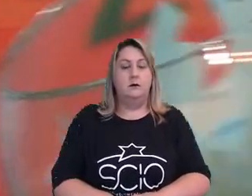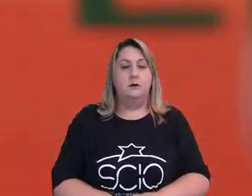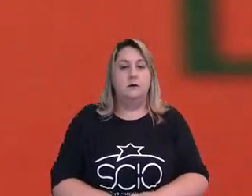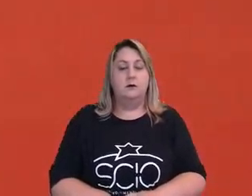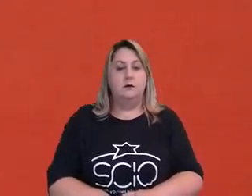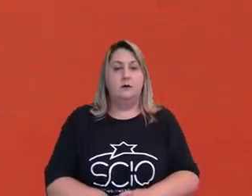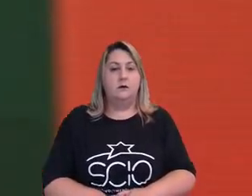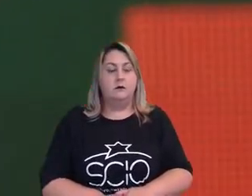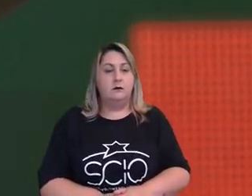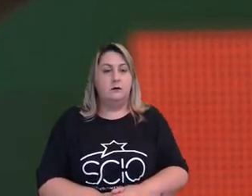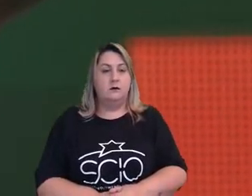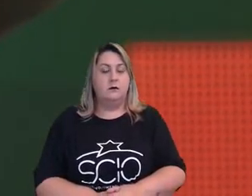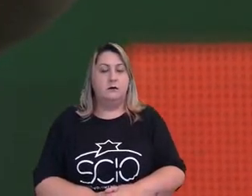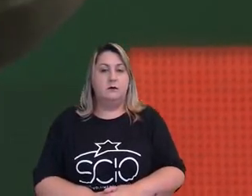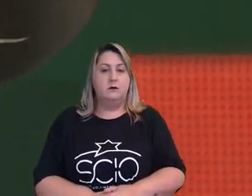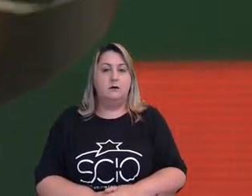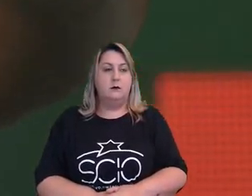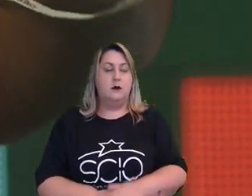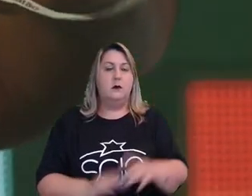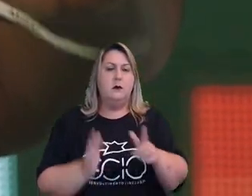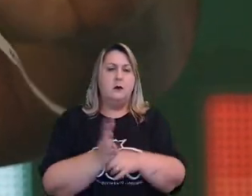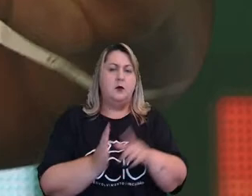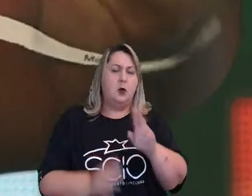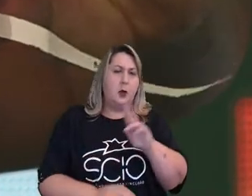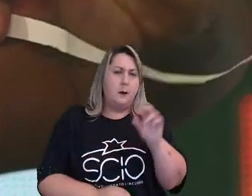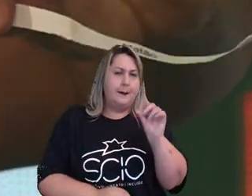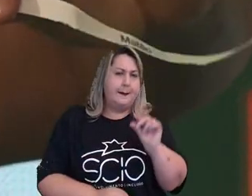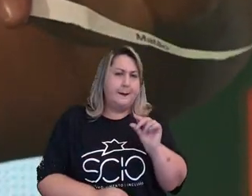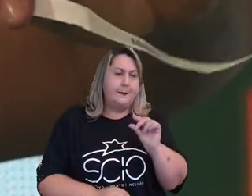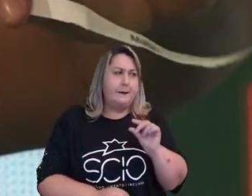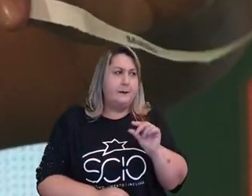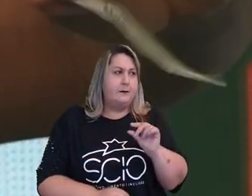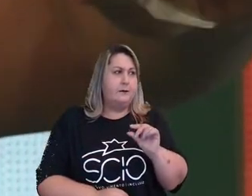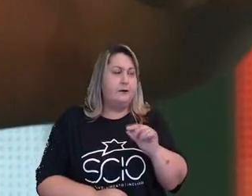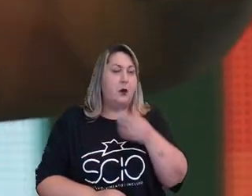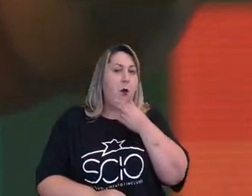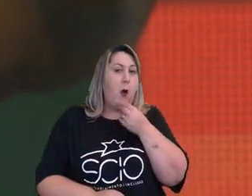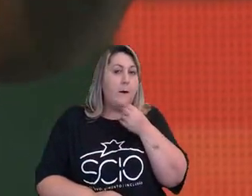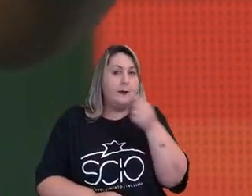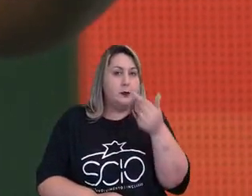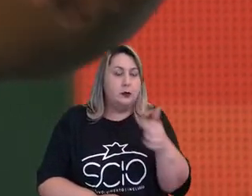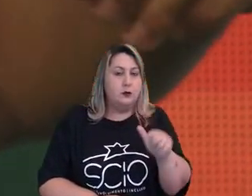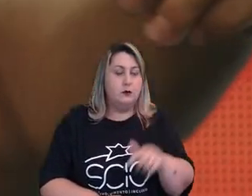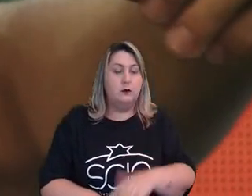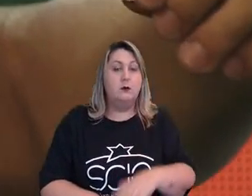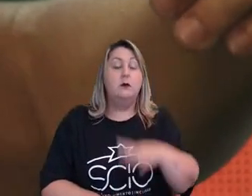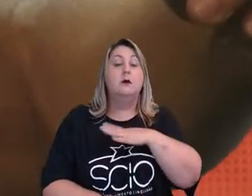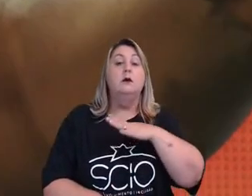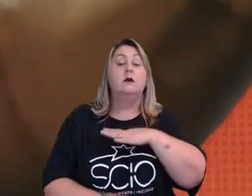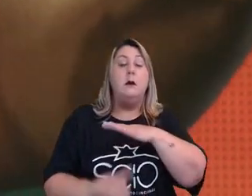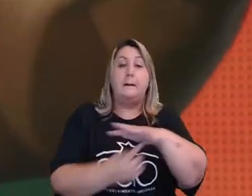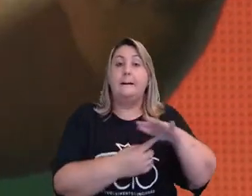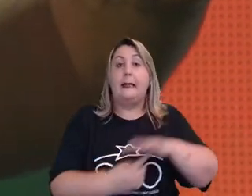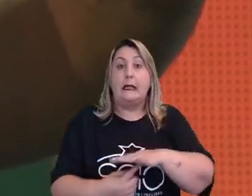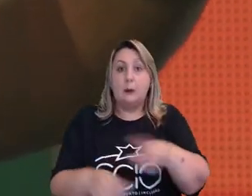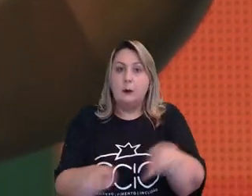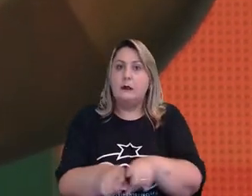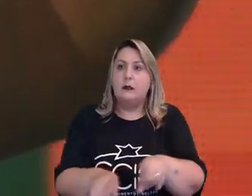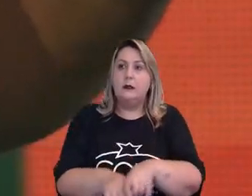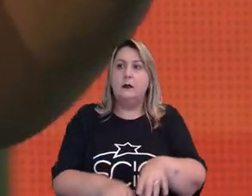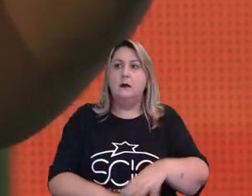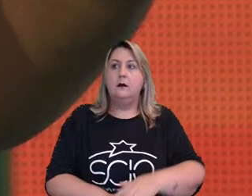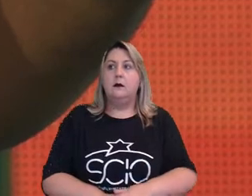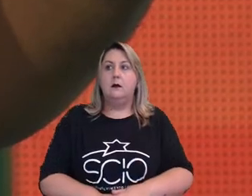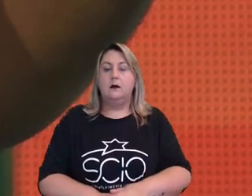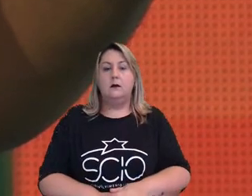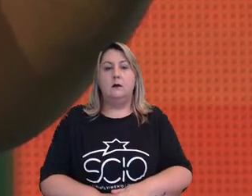Boa, puxou aí. Vai lá. Um pequenininho aqui, ó. Fininho, hein? Agora é mais um homem. Da cidade de Matão também. Olha